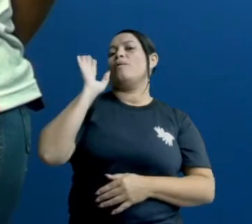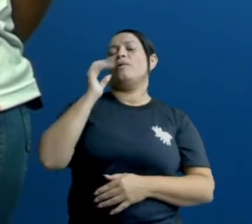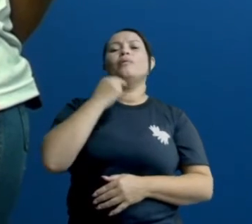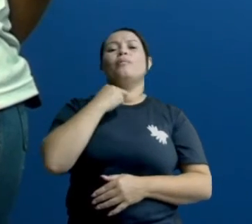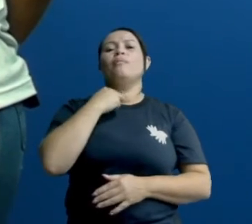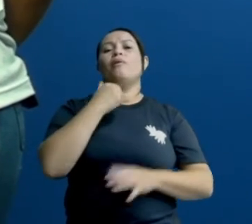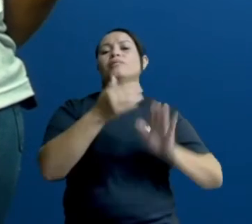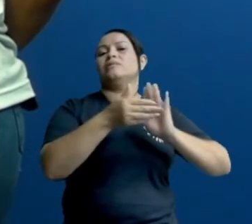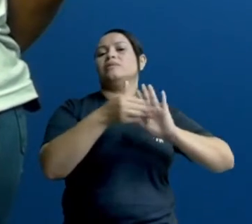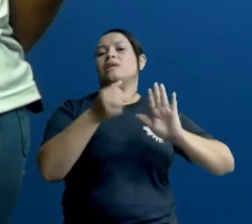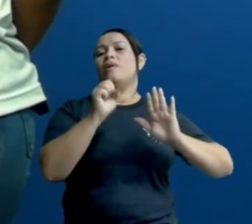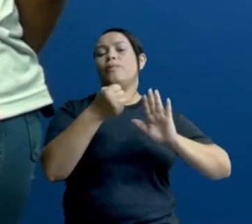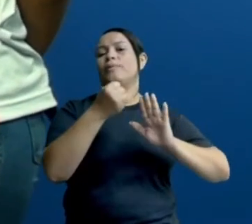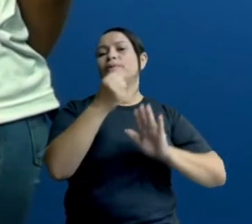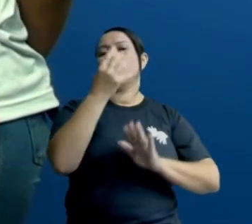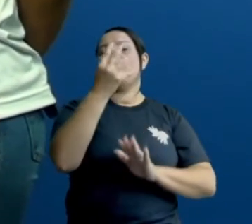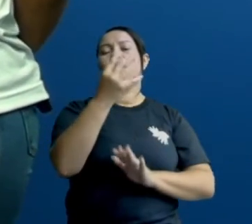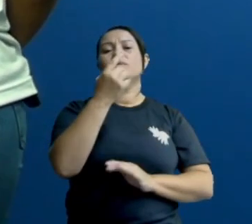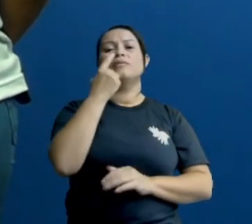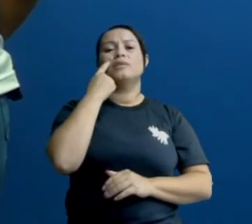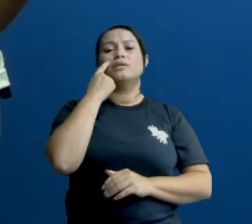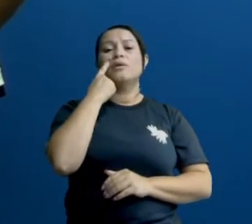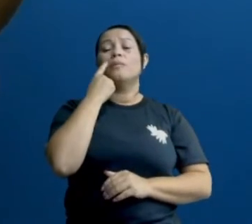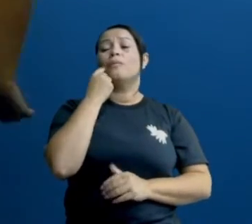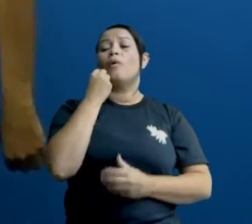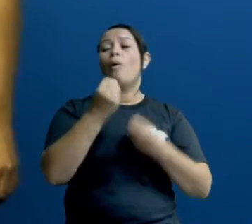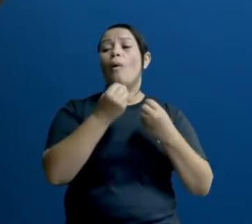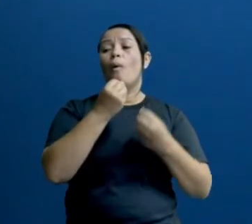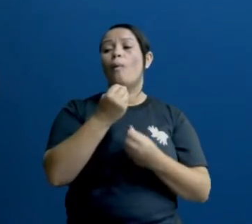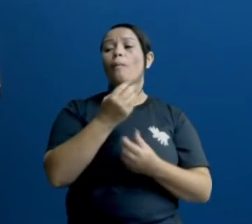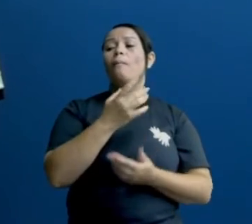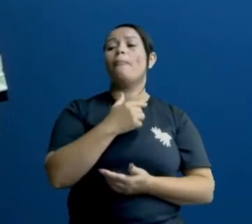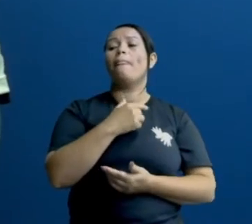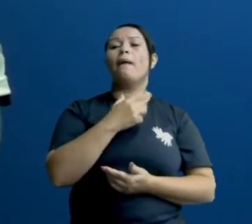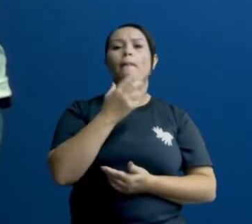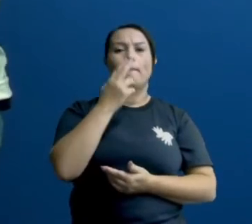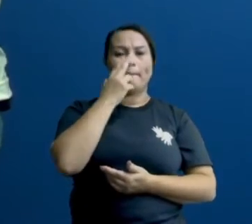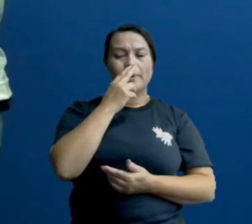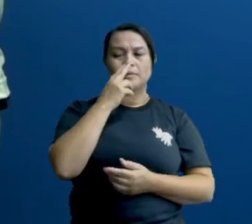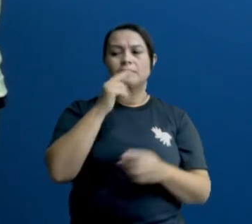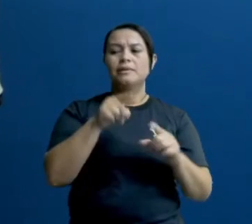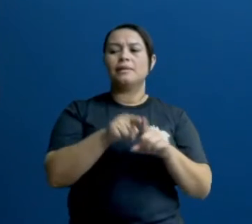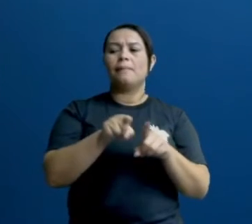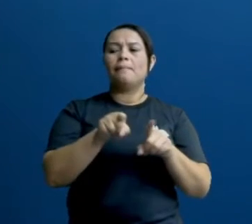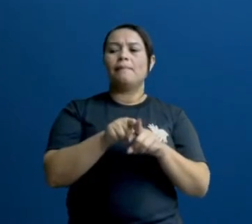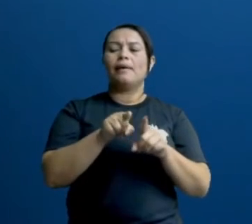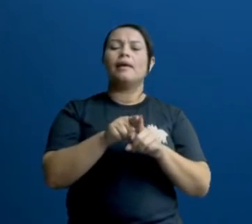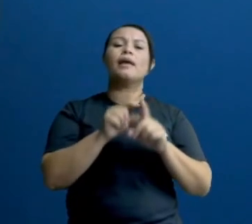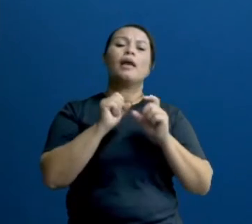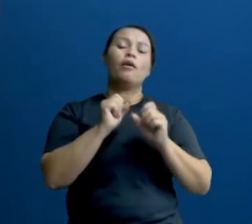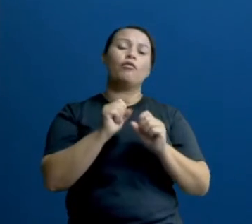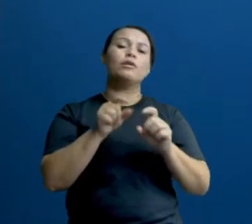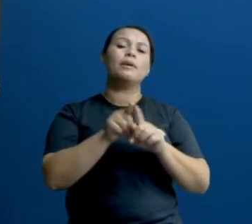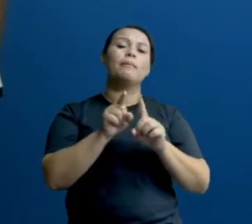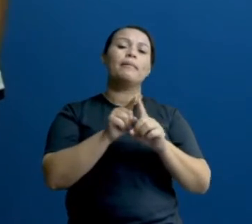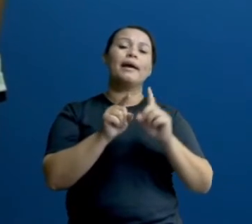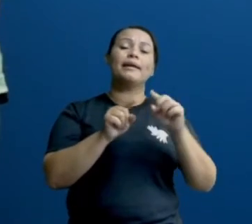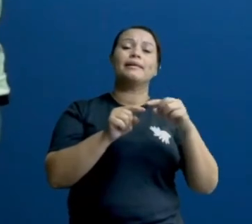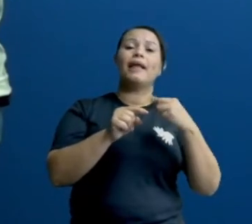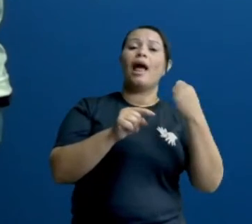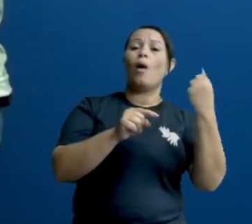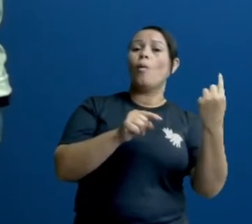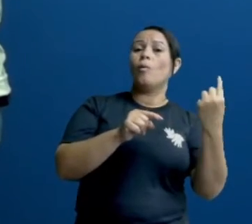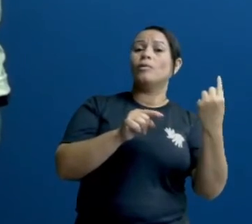não posso tirar 8 de 4. Então, a gente faz o mesmo procedimento. A gente agora vai lá na casa da unidade de